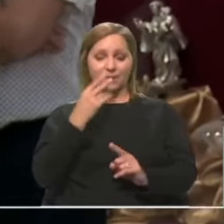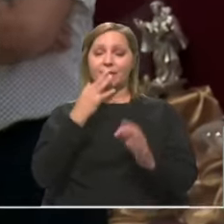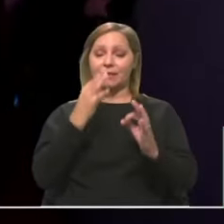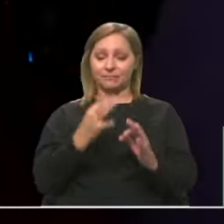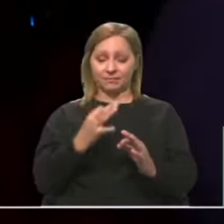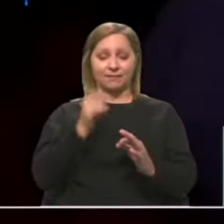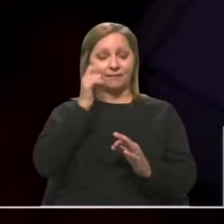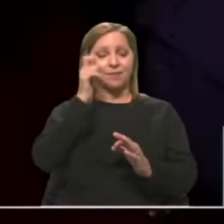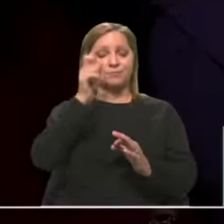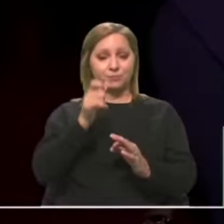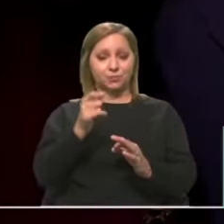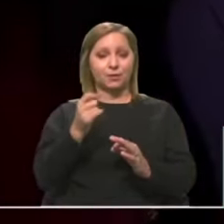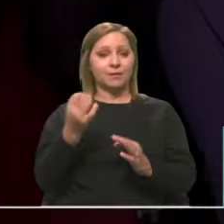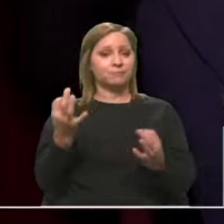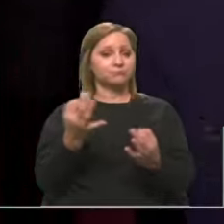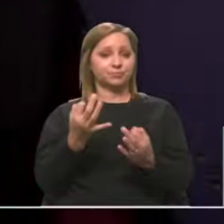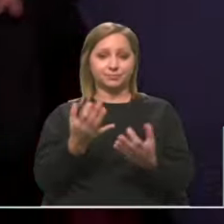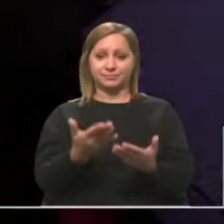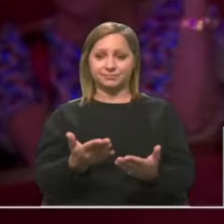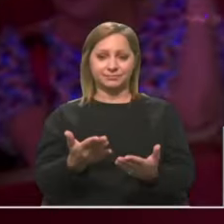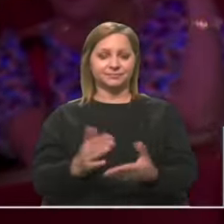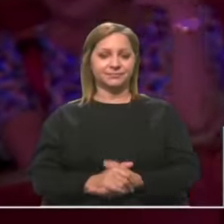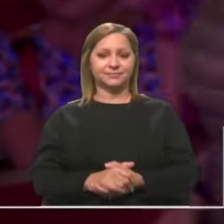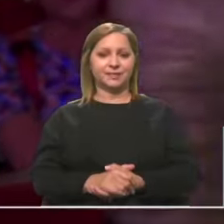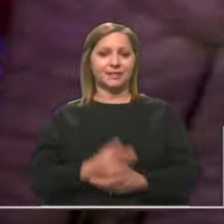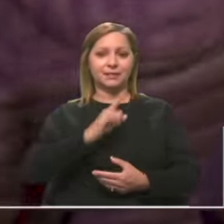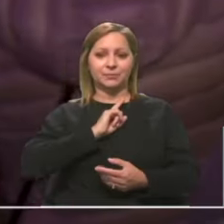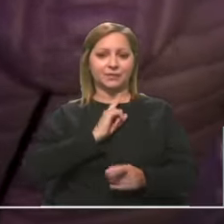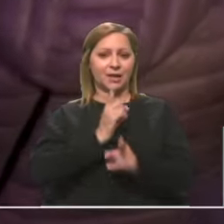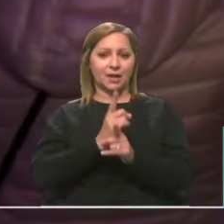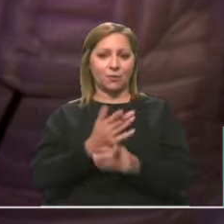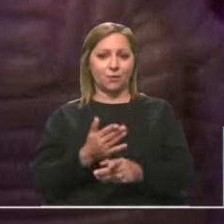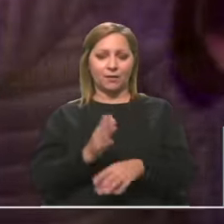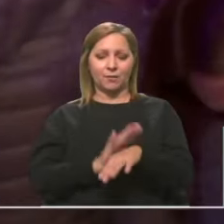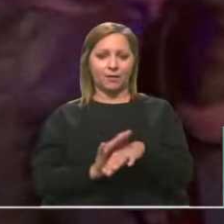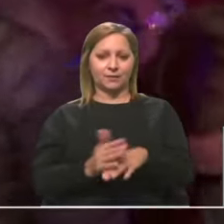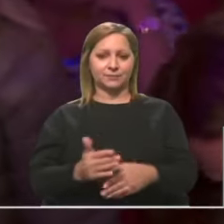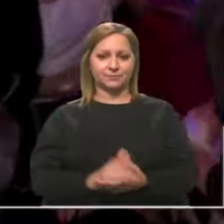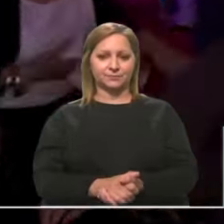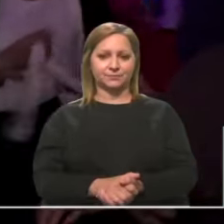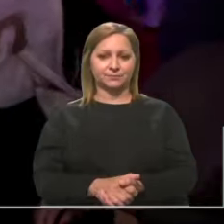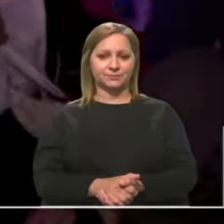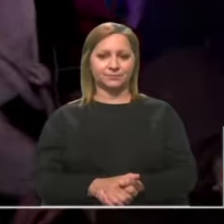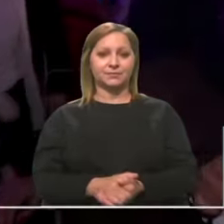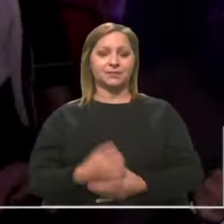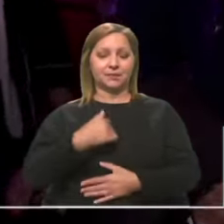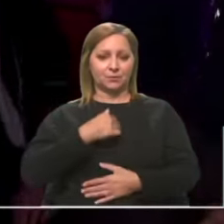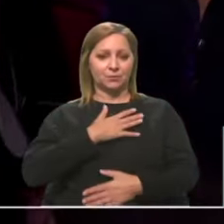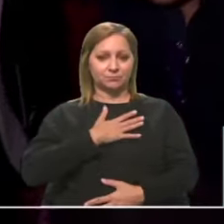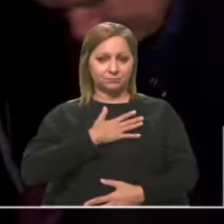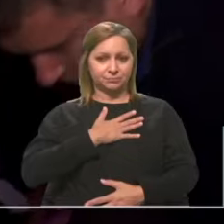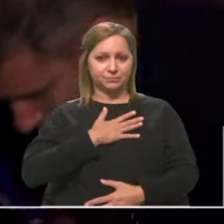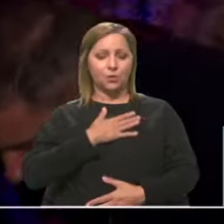João na sua privacidade, enquanto pessoa. É fantástico. Extremamente apologista de que